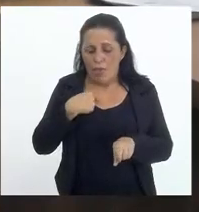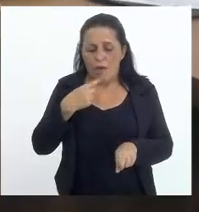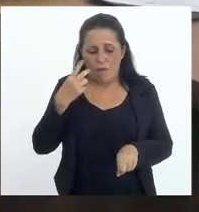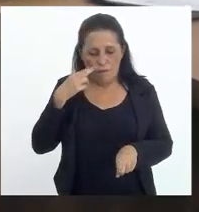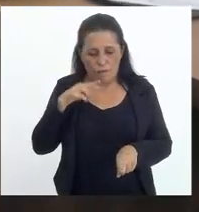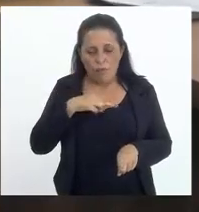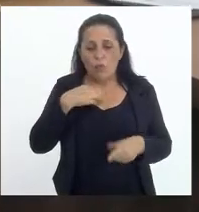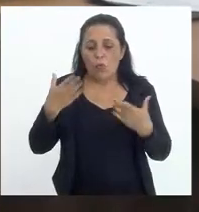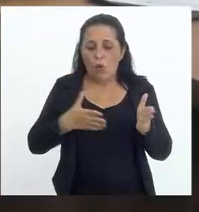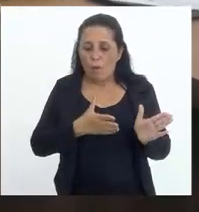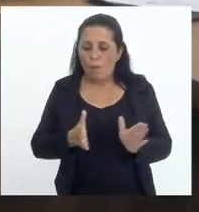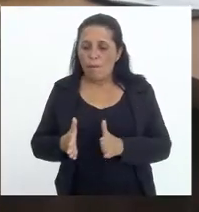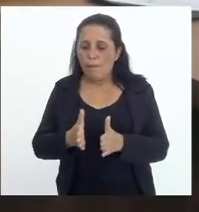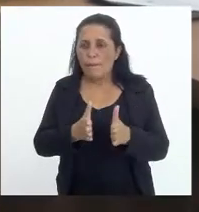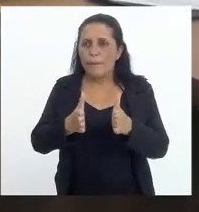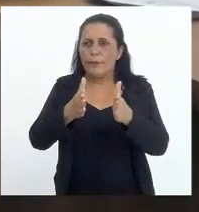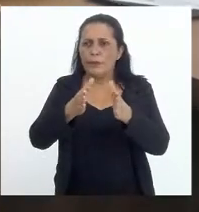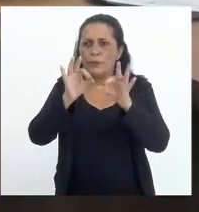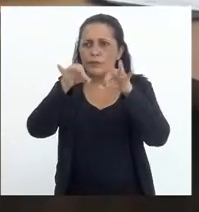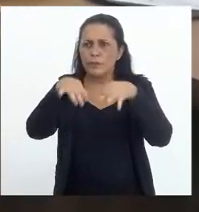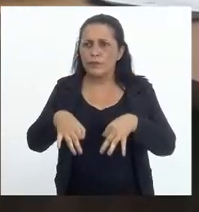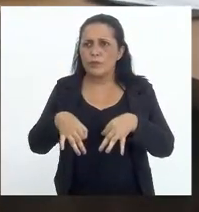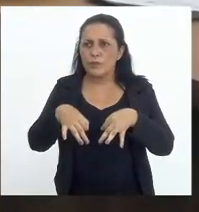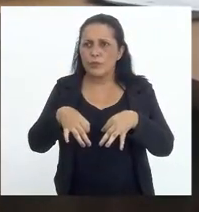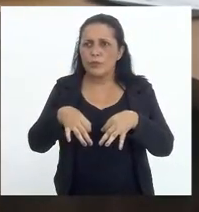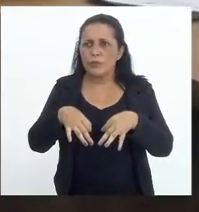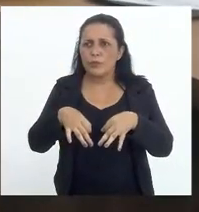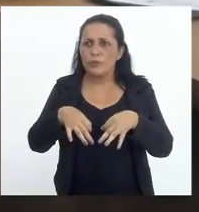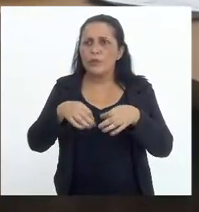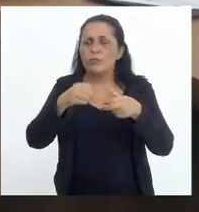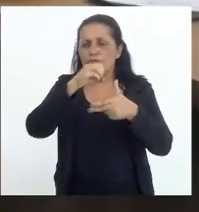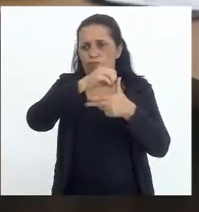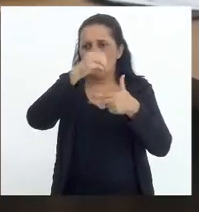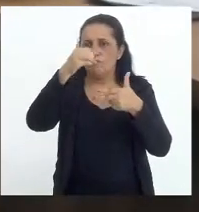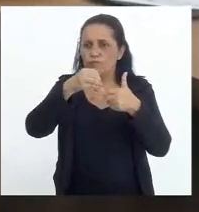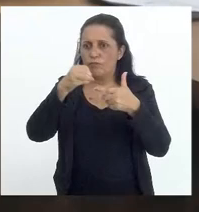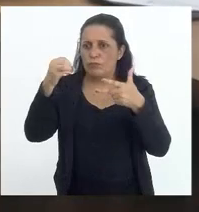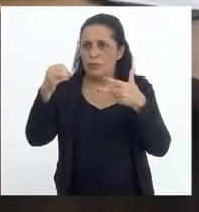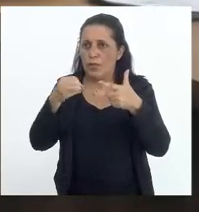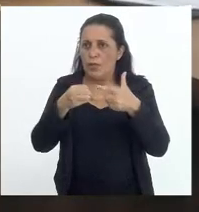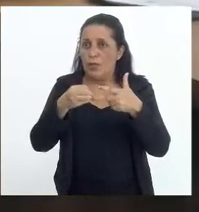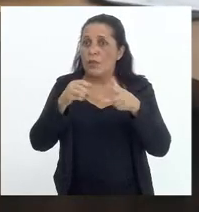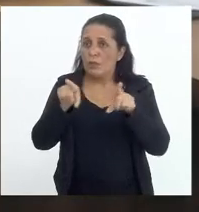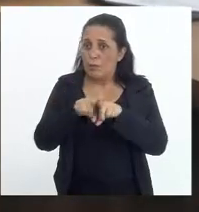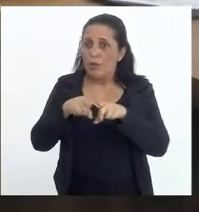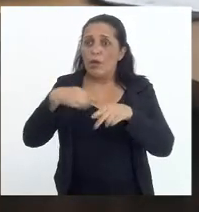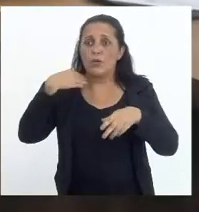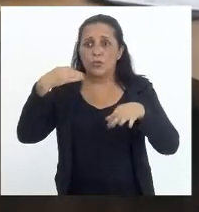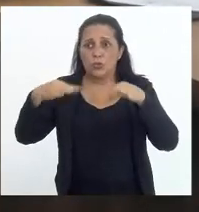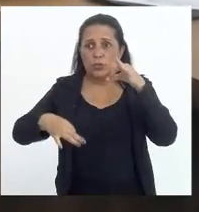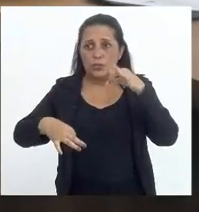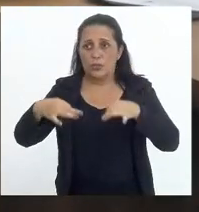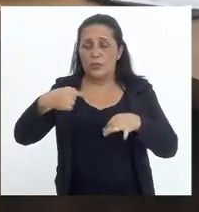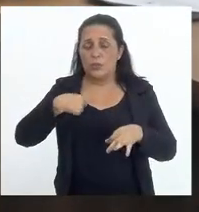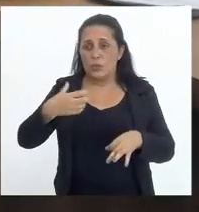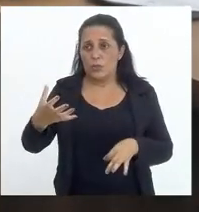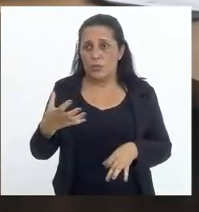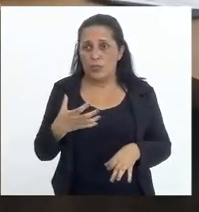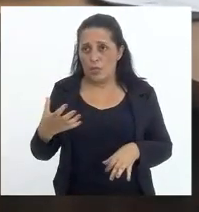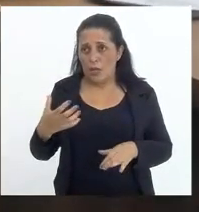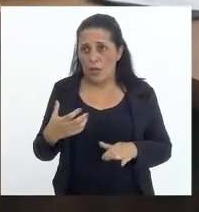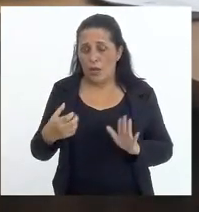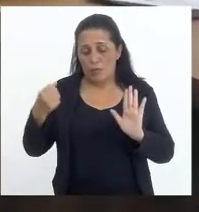depois da sanção ao veto, do Poder Judiciário, Eu só quero registrar que eu